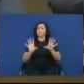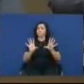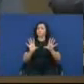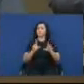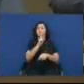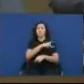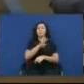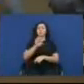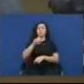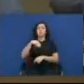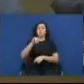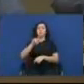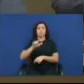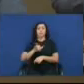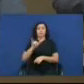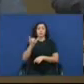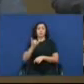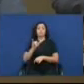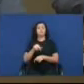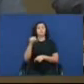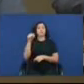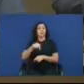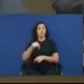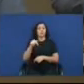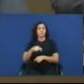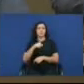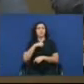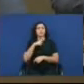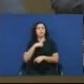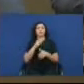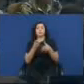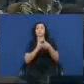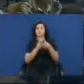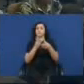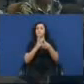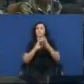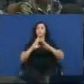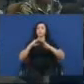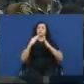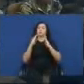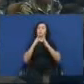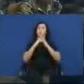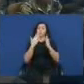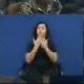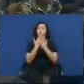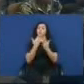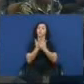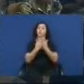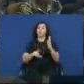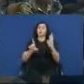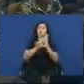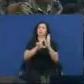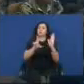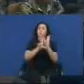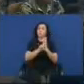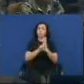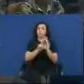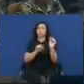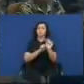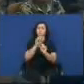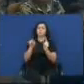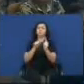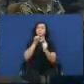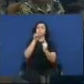vocês. Professora Emily, nós mantemos aqui na Câmara Municipal a Escola Legislativa, um organismo que